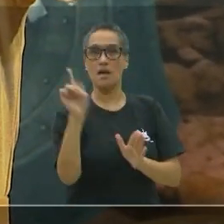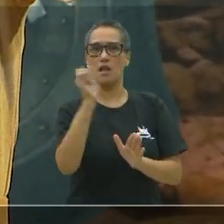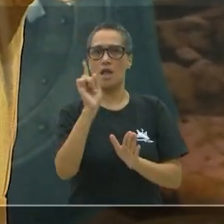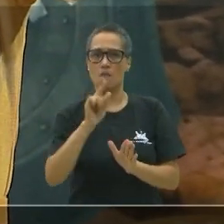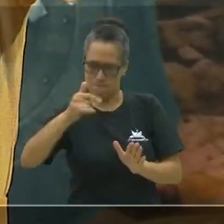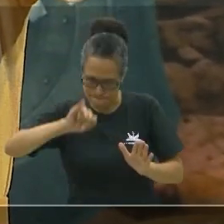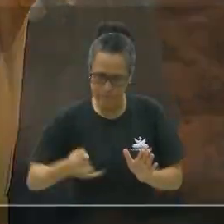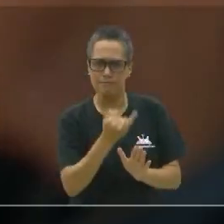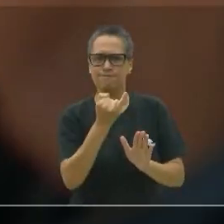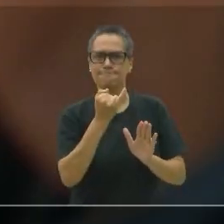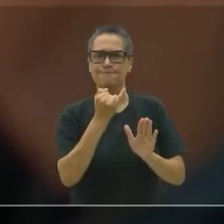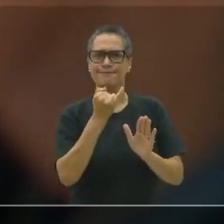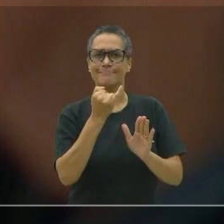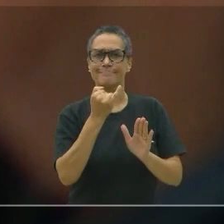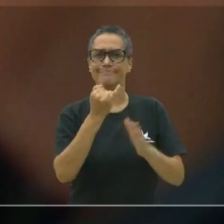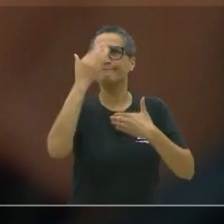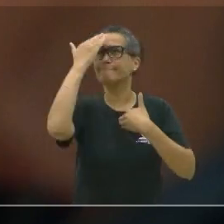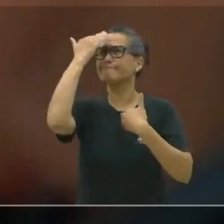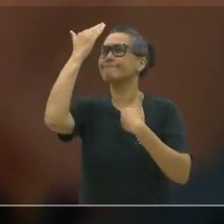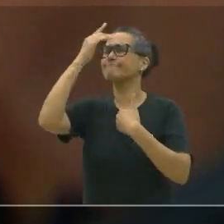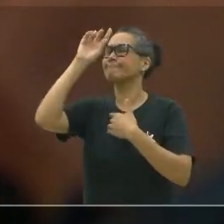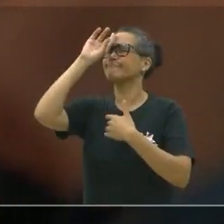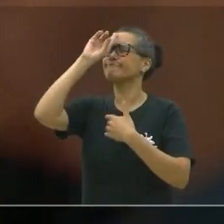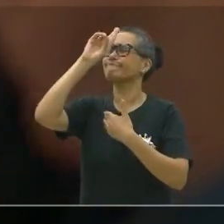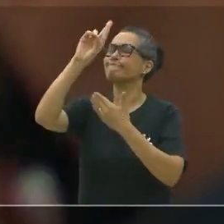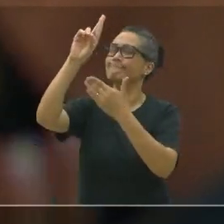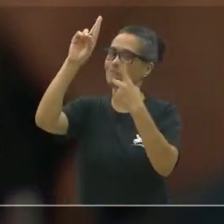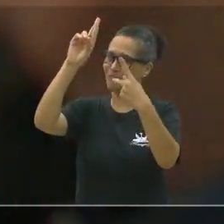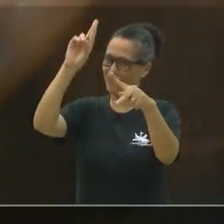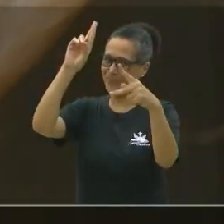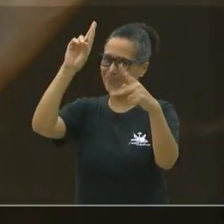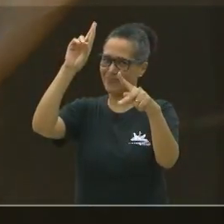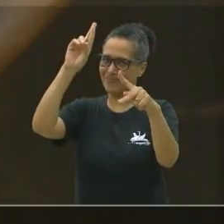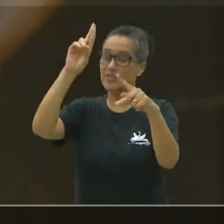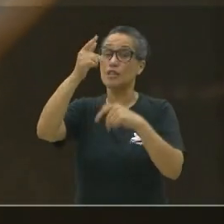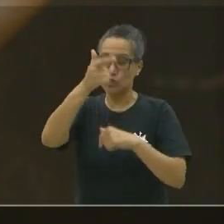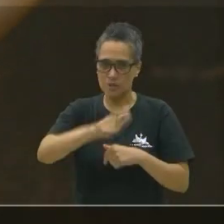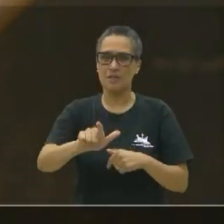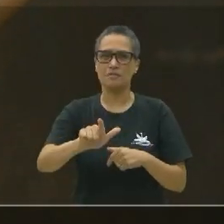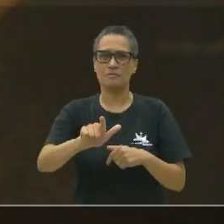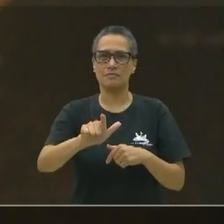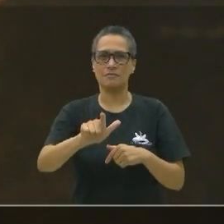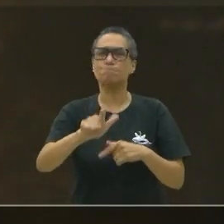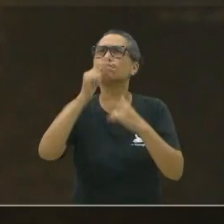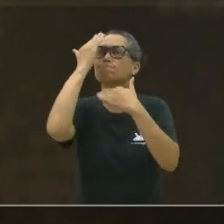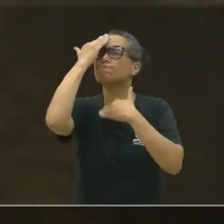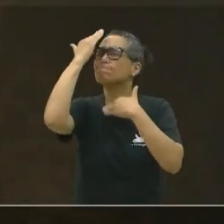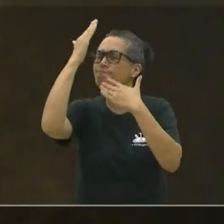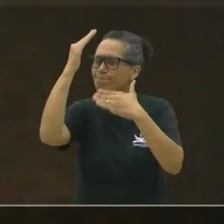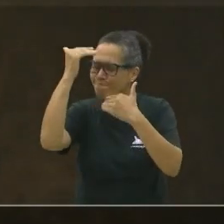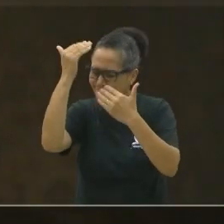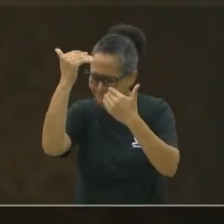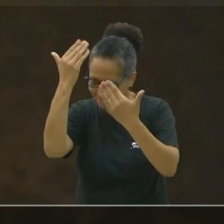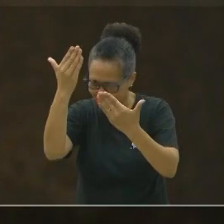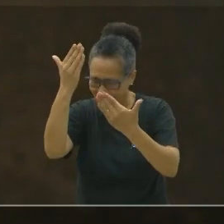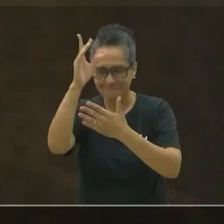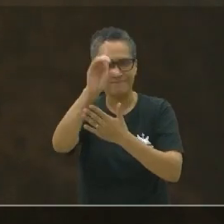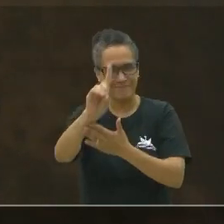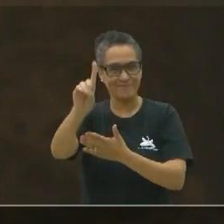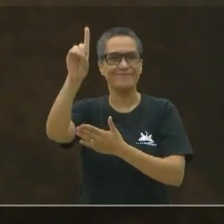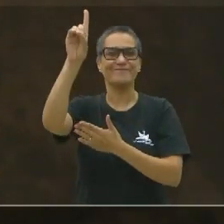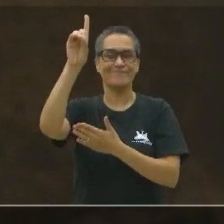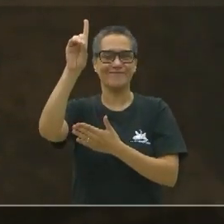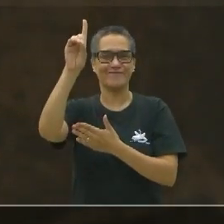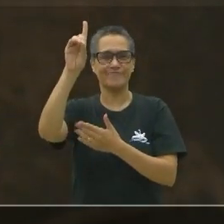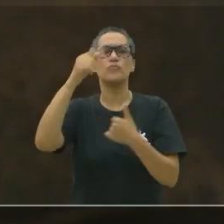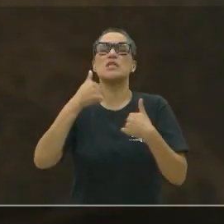filho, agradece o teu Senhor. Repita: obrigada, Deus. Obrigado, Deus.